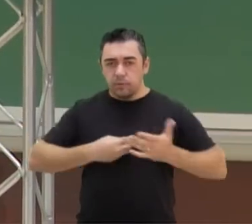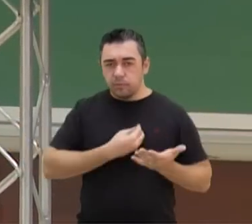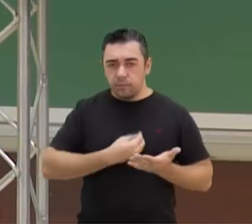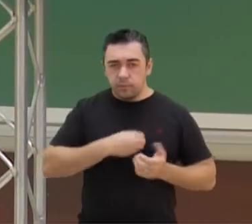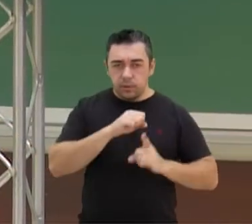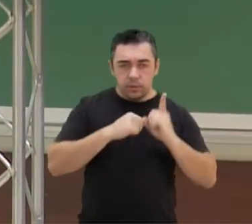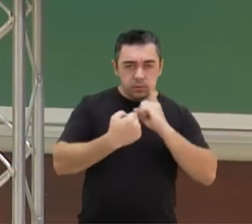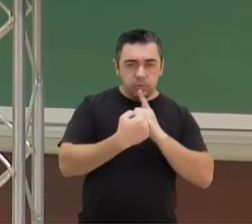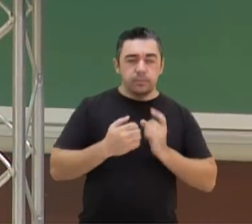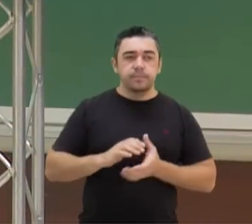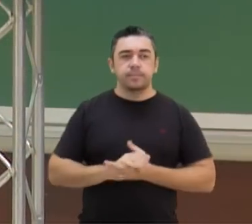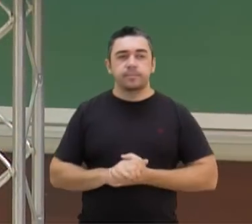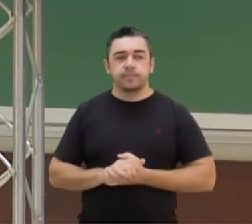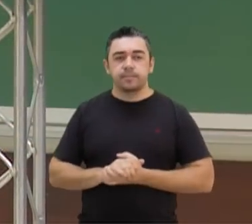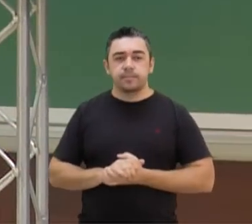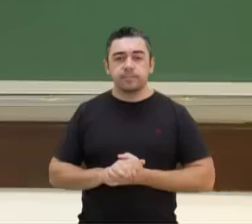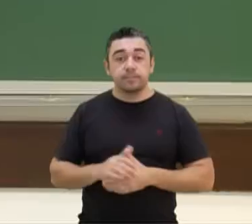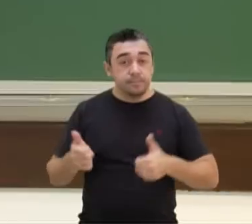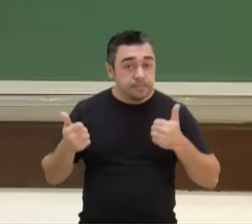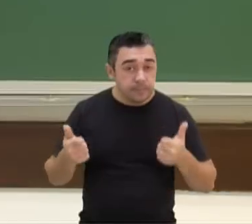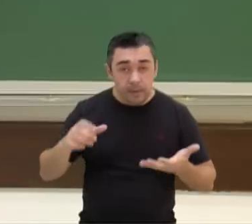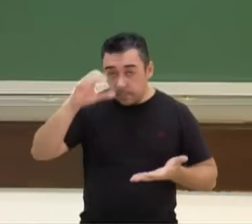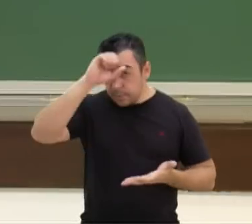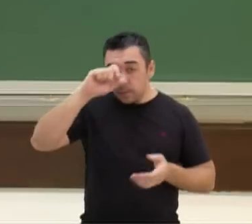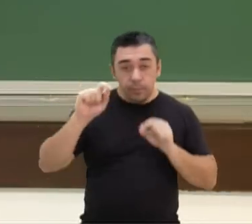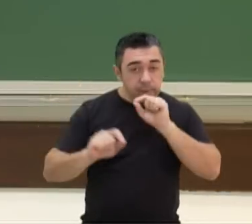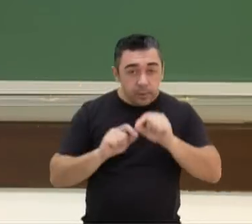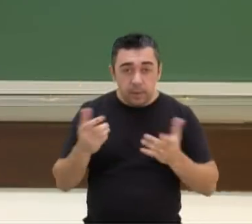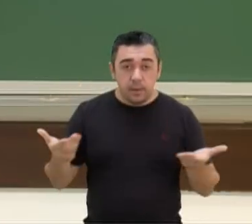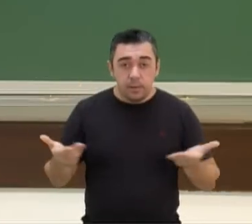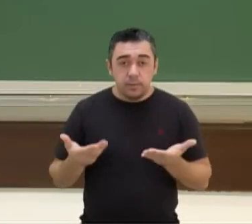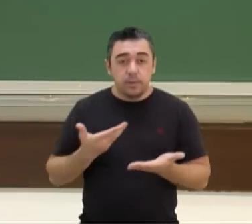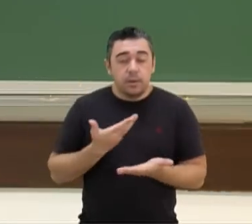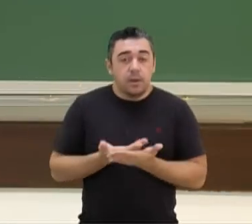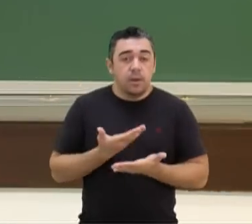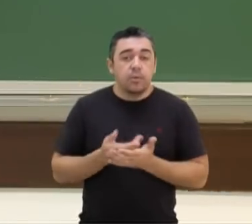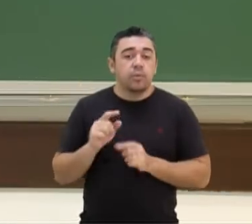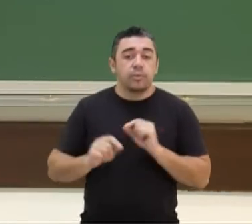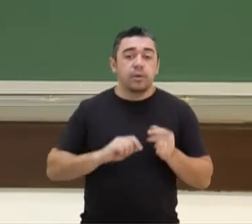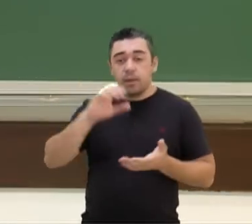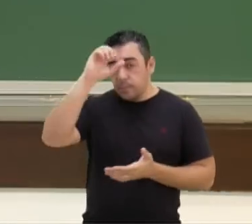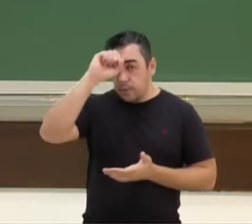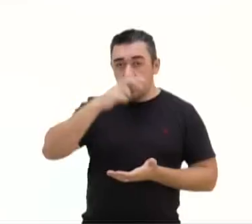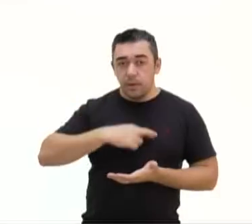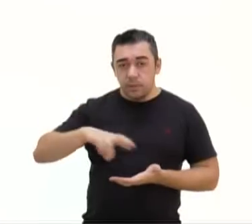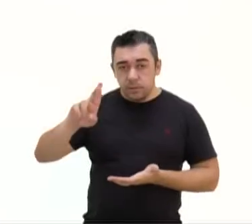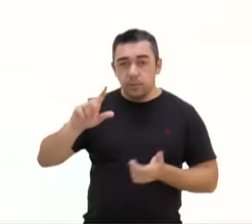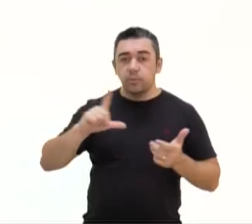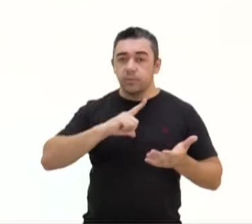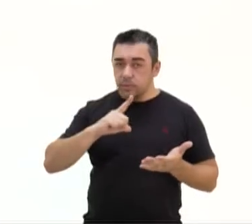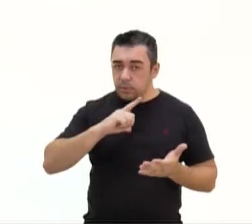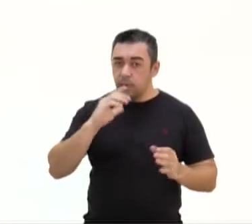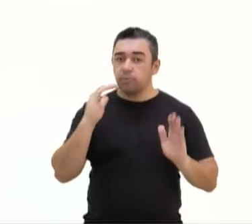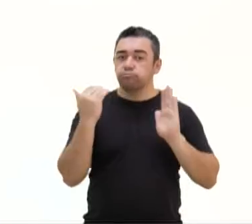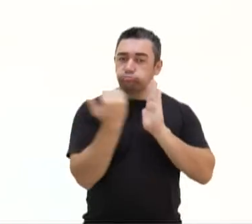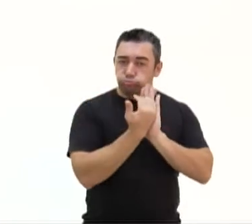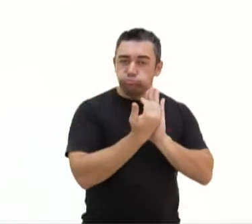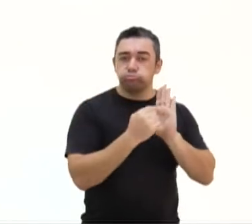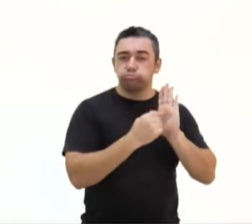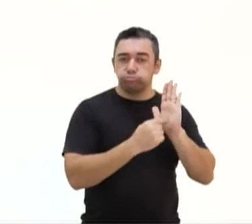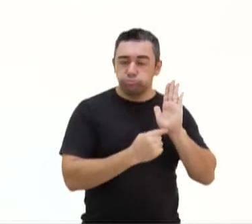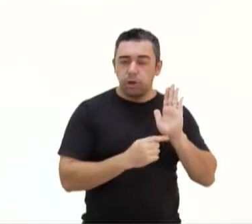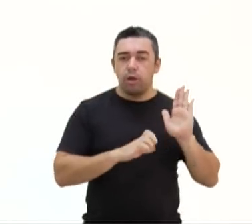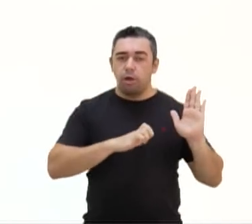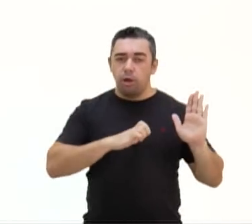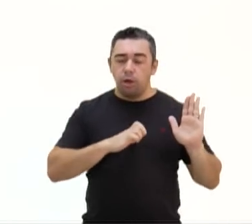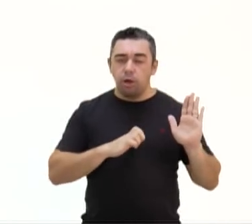convívio social. Muito bem, nesta aula aprendemos então que as religiões possuem princípios éticos,